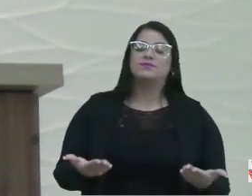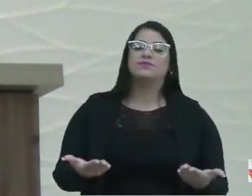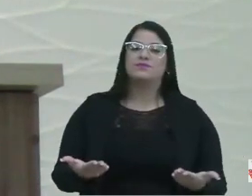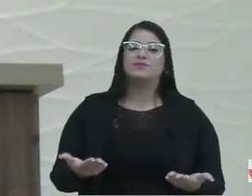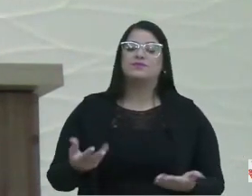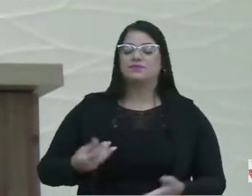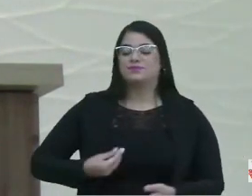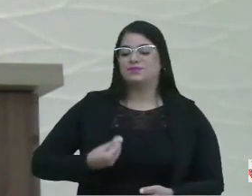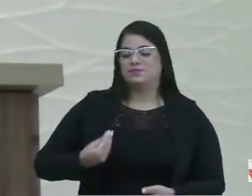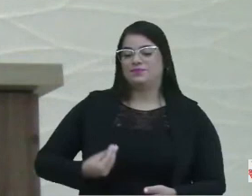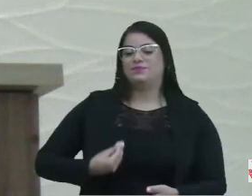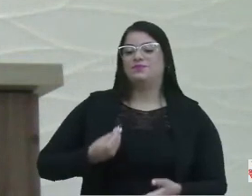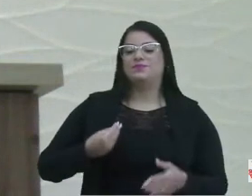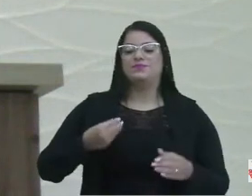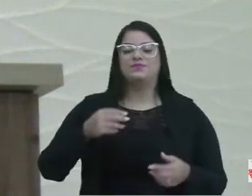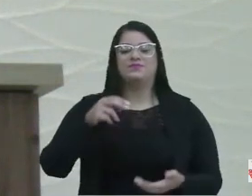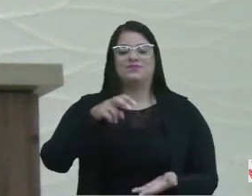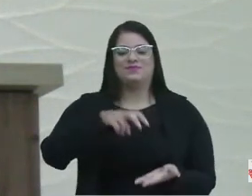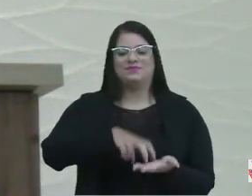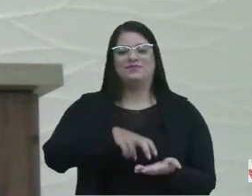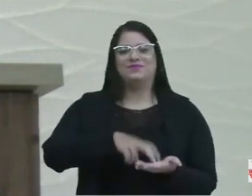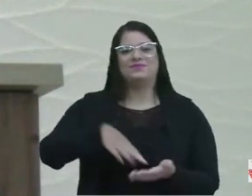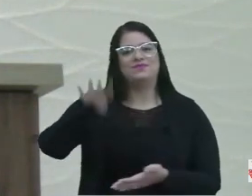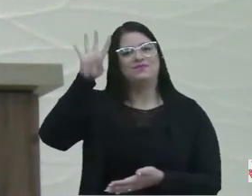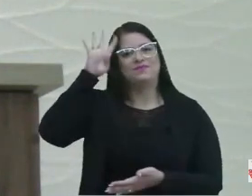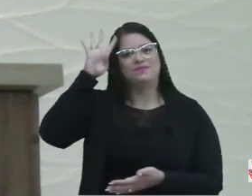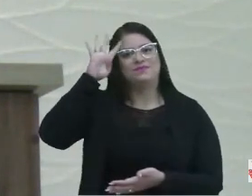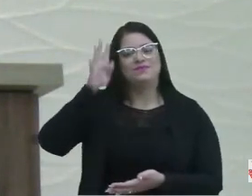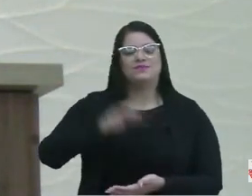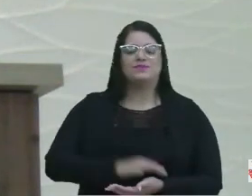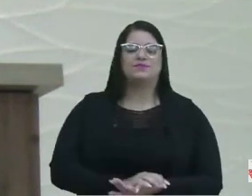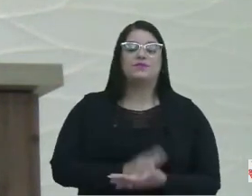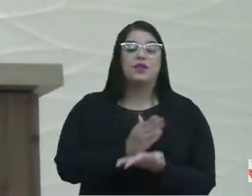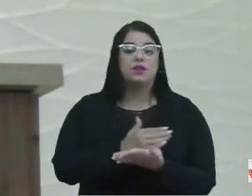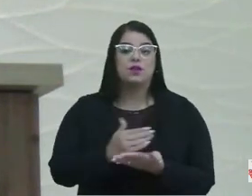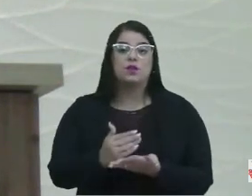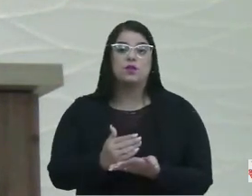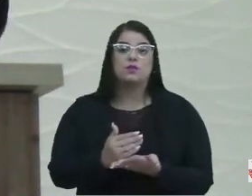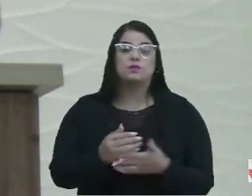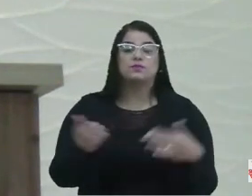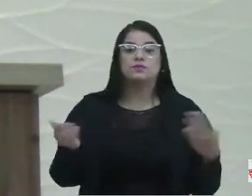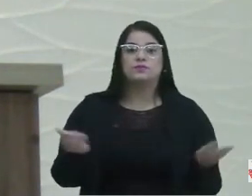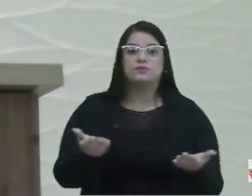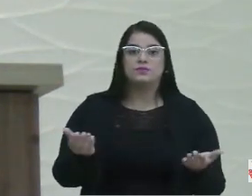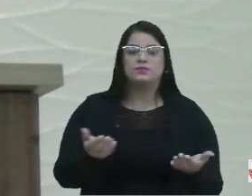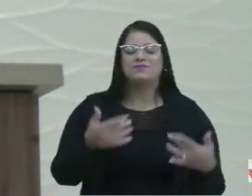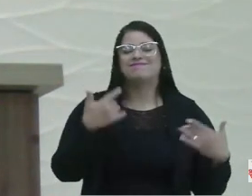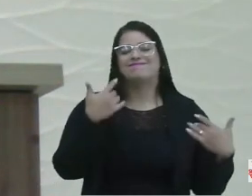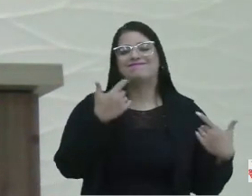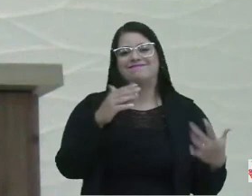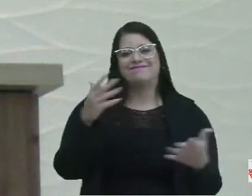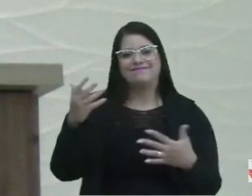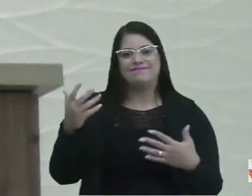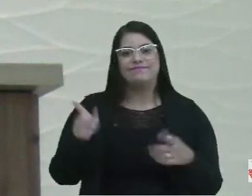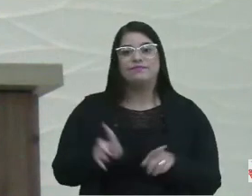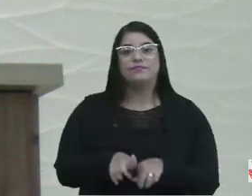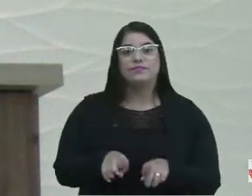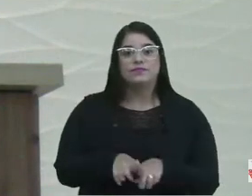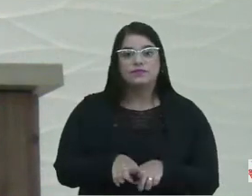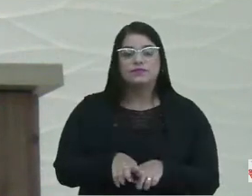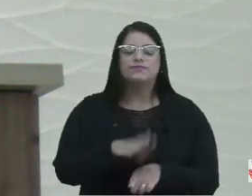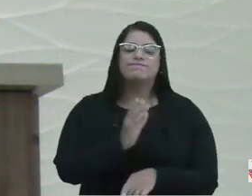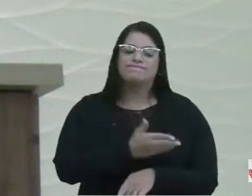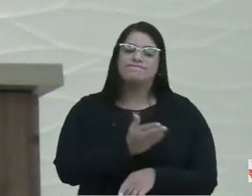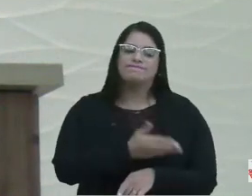aqui nessa manhã de quarta-feira. Então, começa hoje parabenizando também a meu